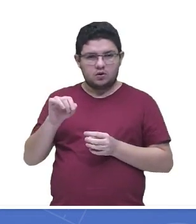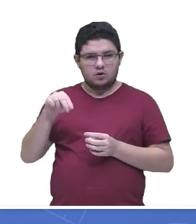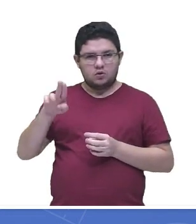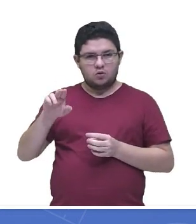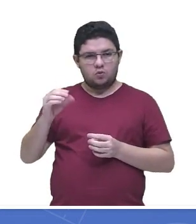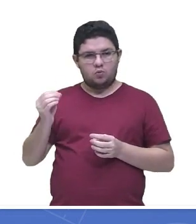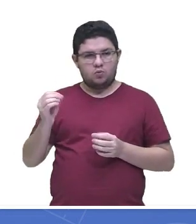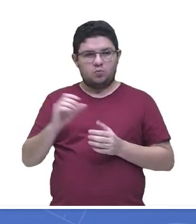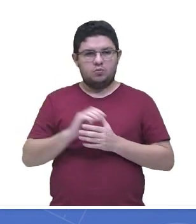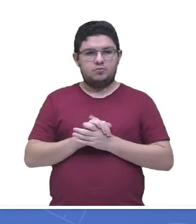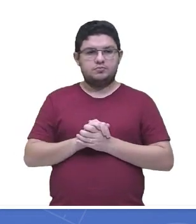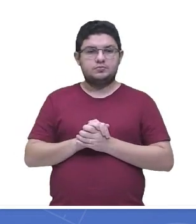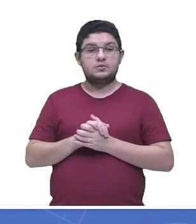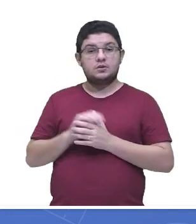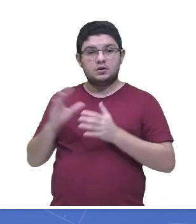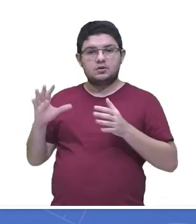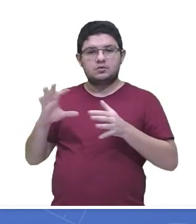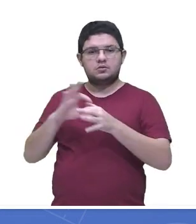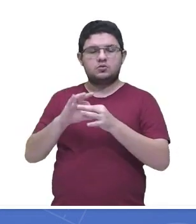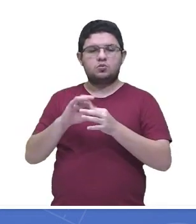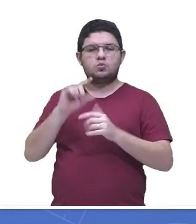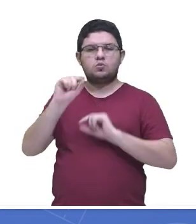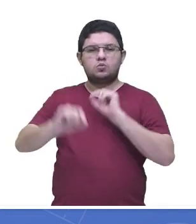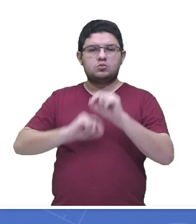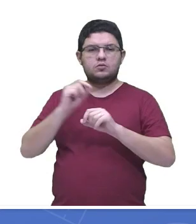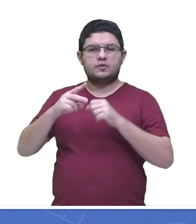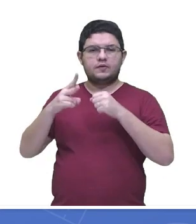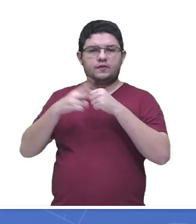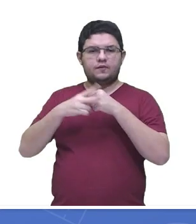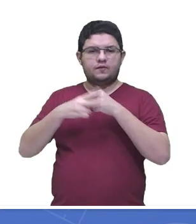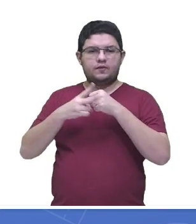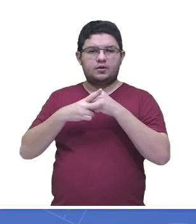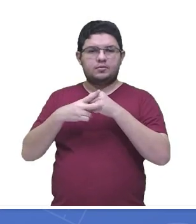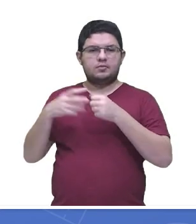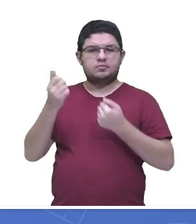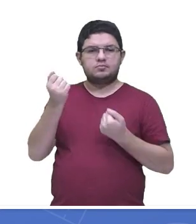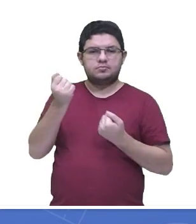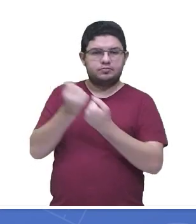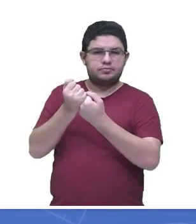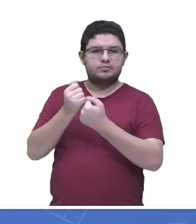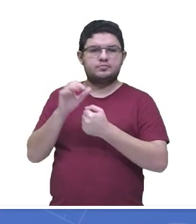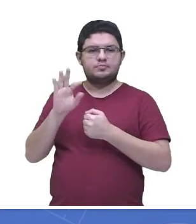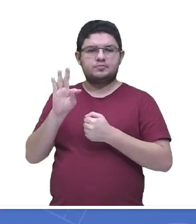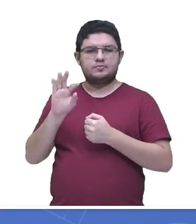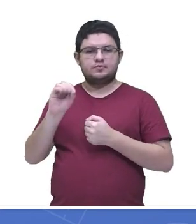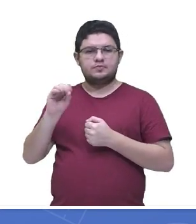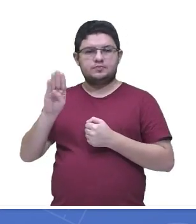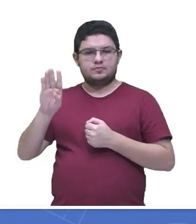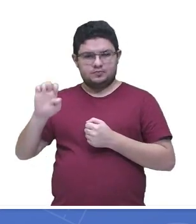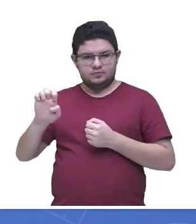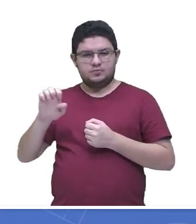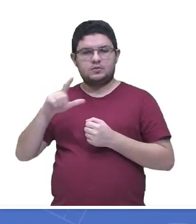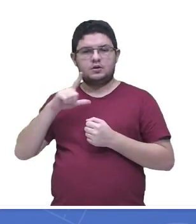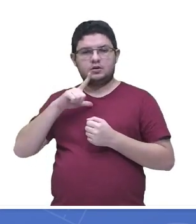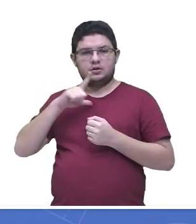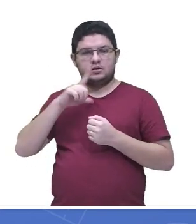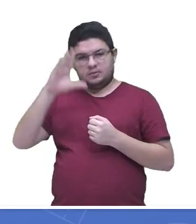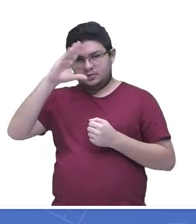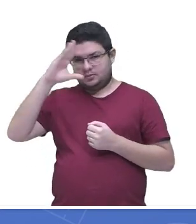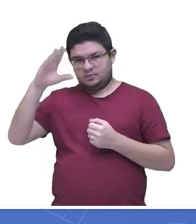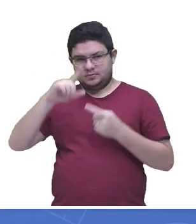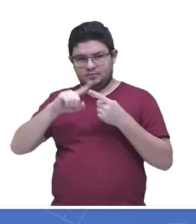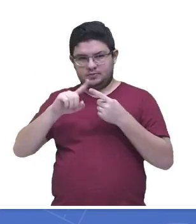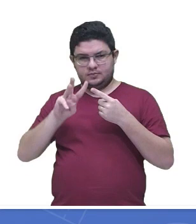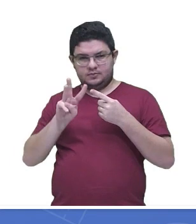oração, no caso é o verbo to be, que é was e were, ok? que aconteceu aqui com o verbo to be mesmo?